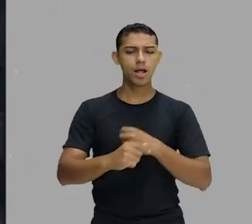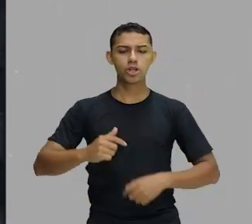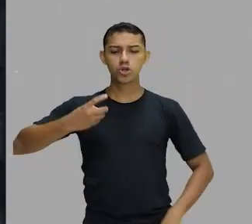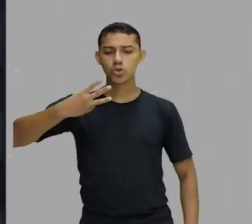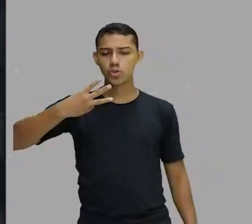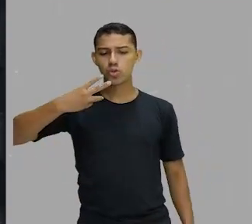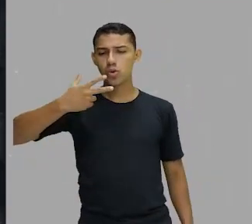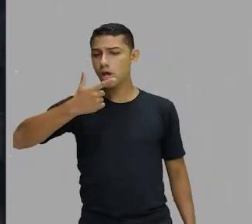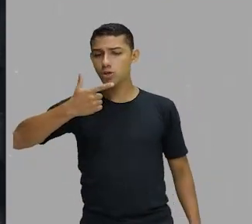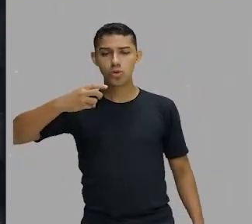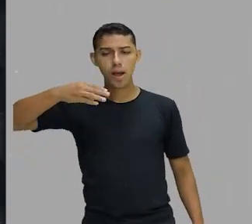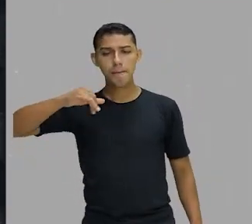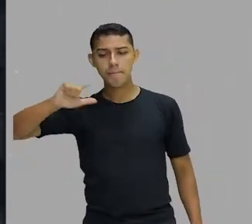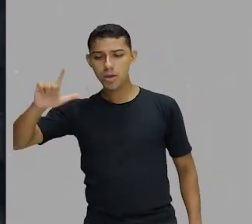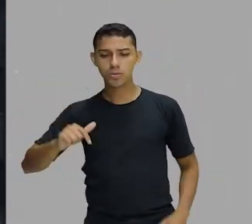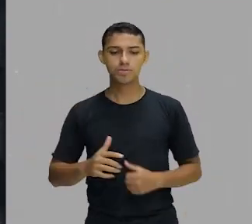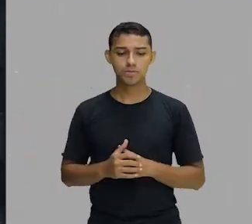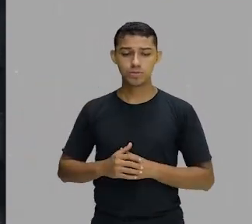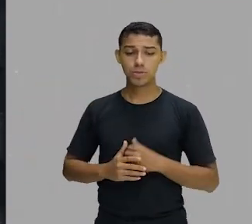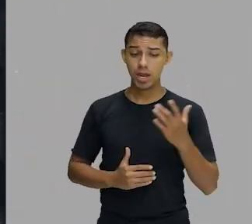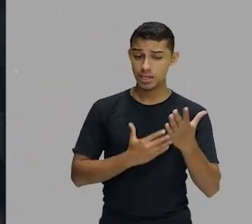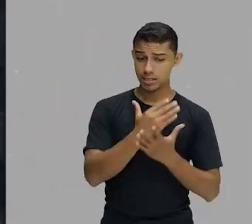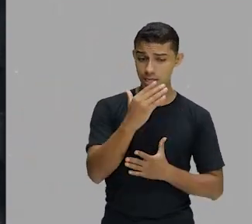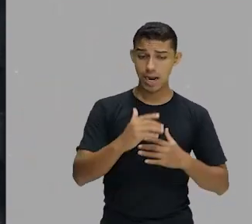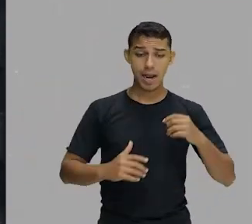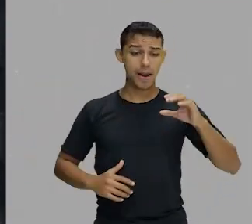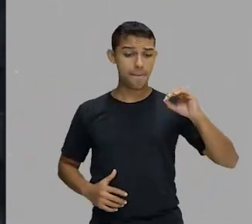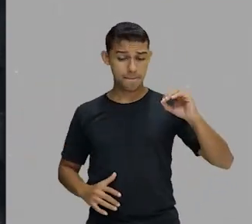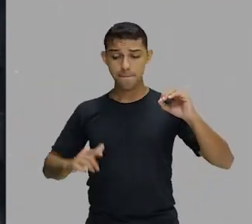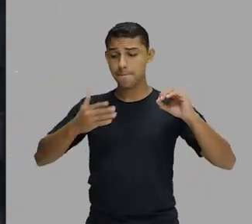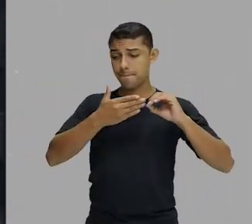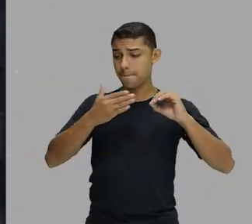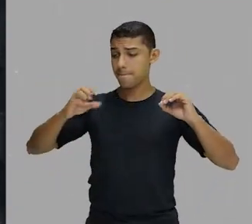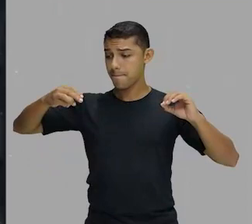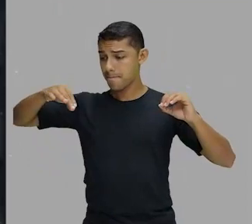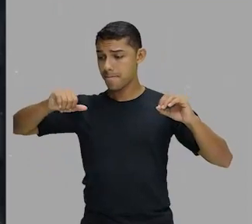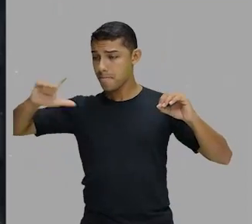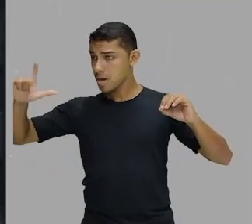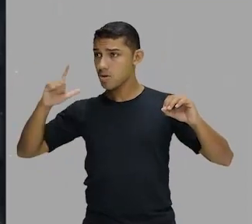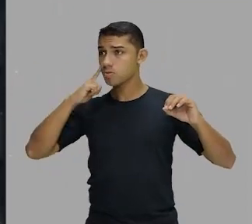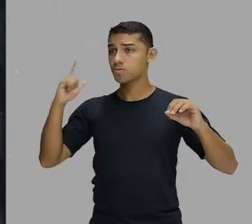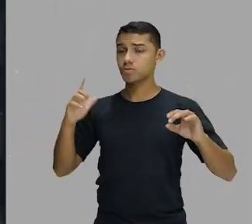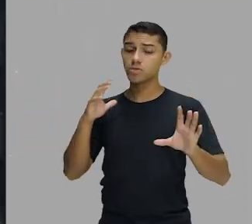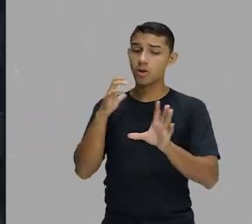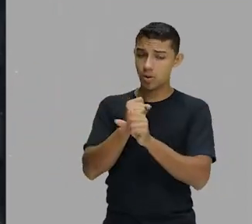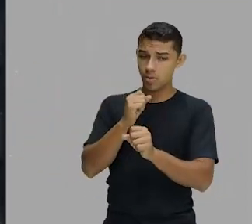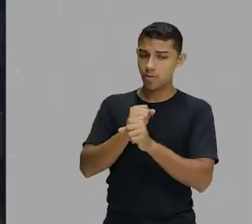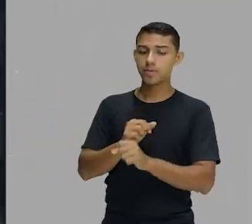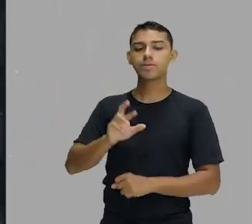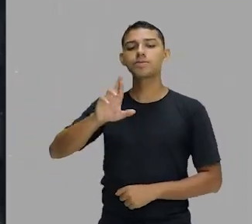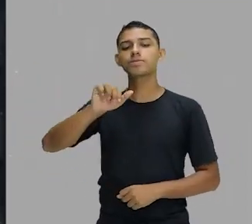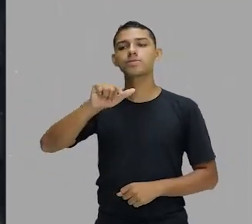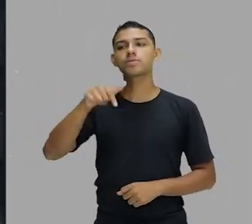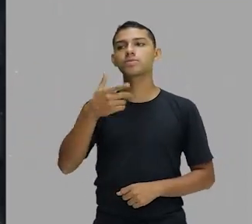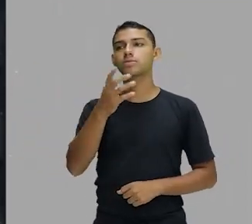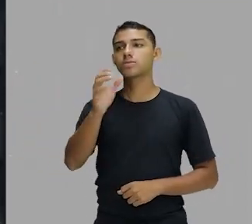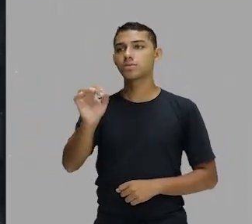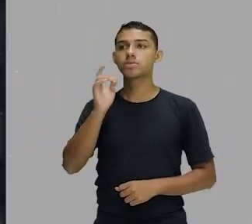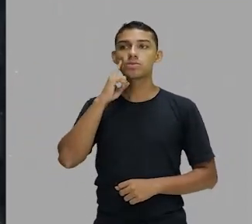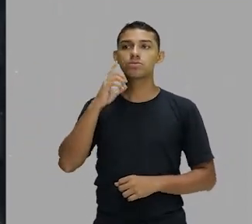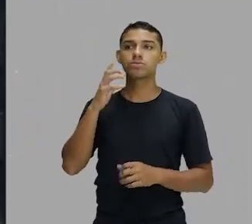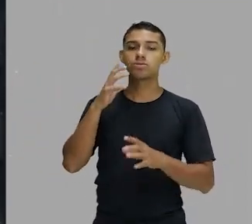bactérias. E na hora inicial, 1000. Se eu for calcular uma proporção, inicialmente uma razão, né? Divisão de